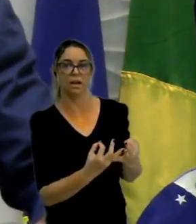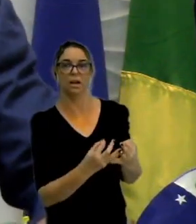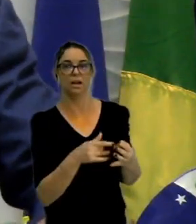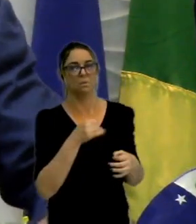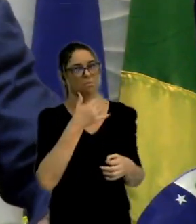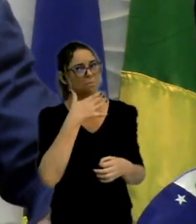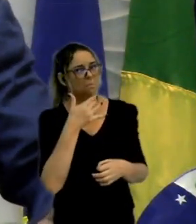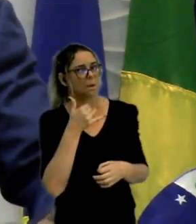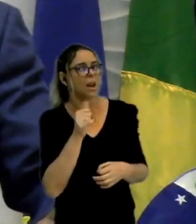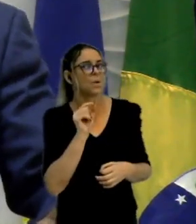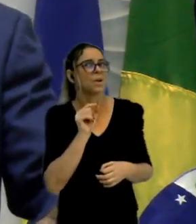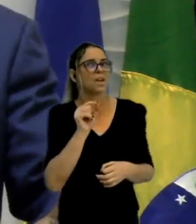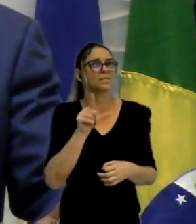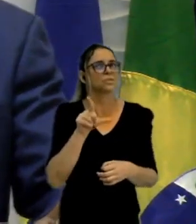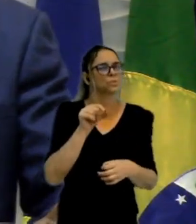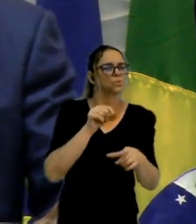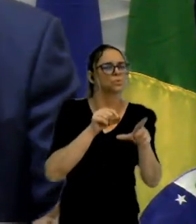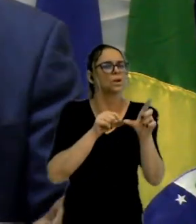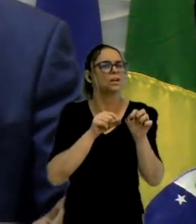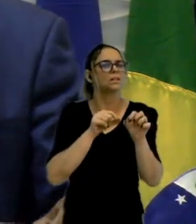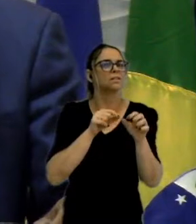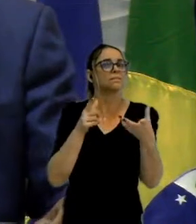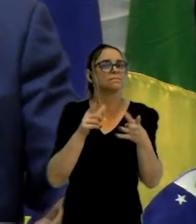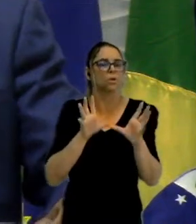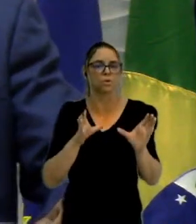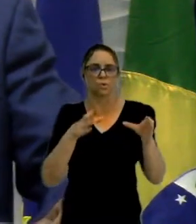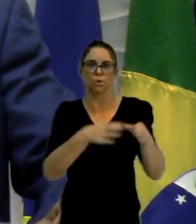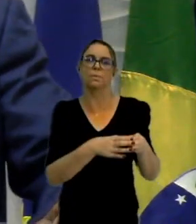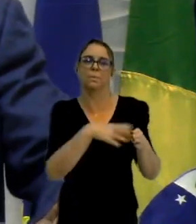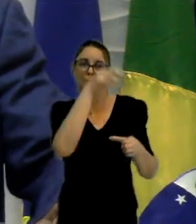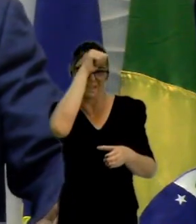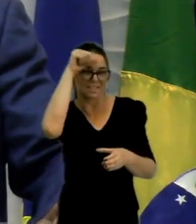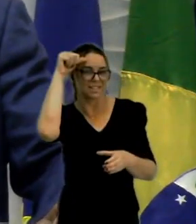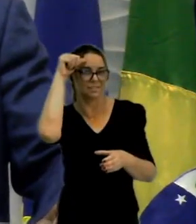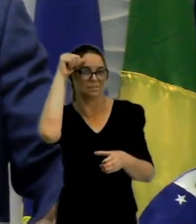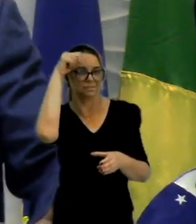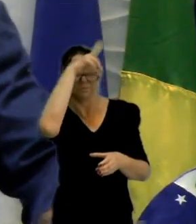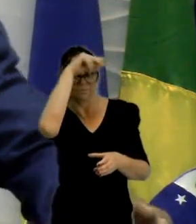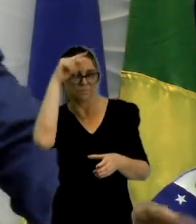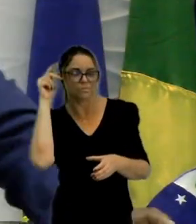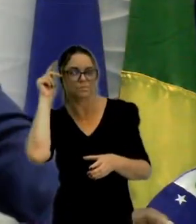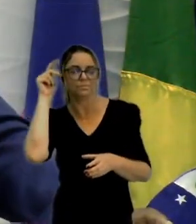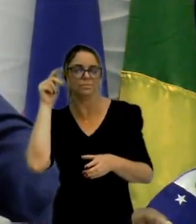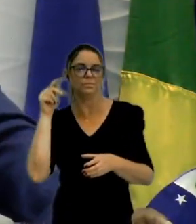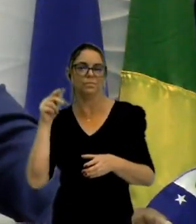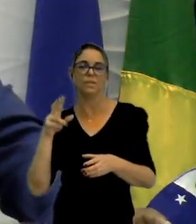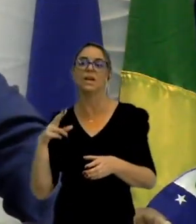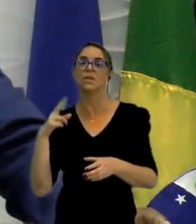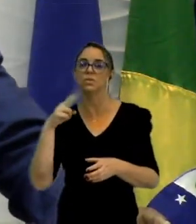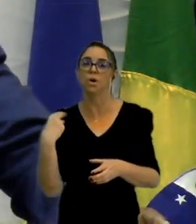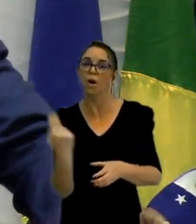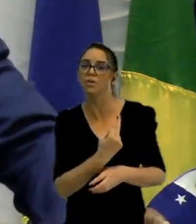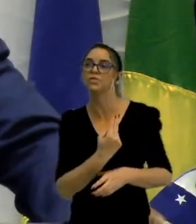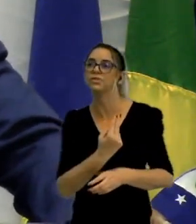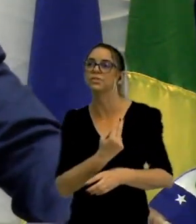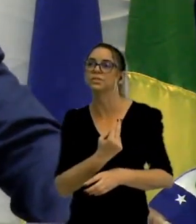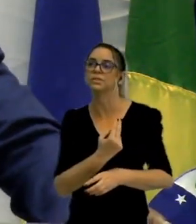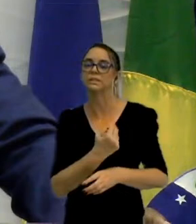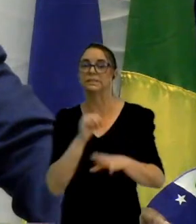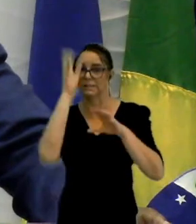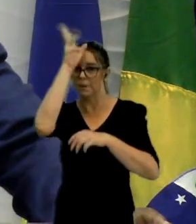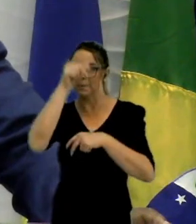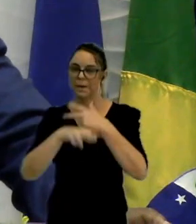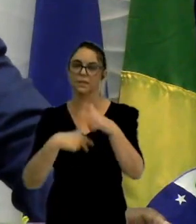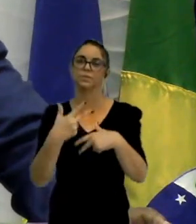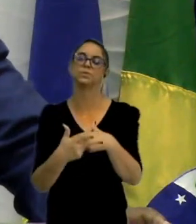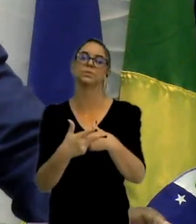preferiu continuar no grupo de Batité. Então nós estamos passando aqui em São Bento do